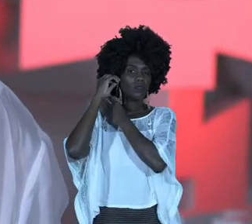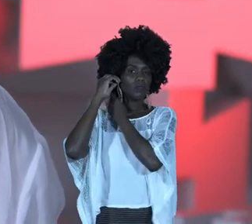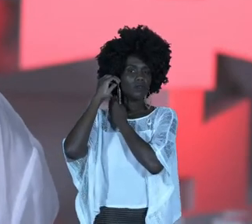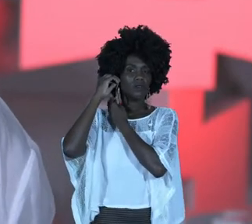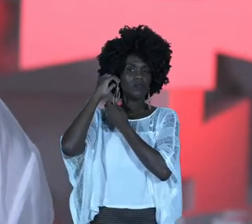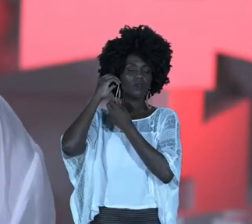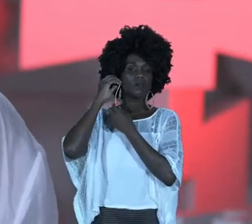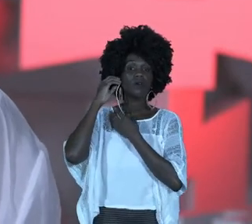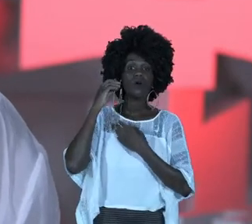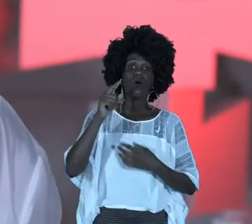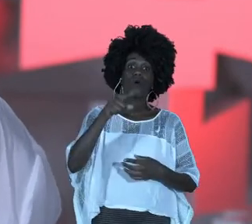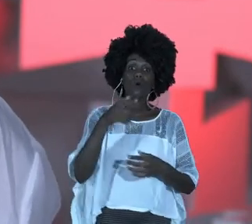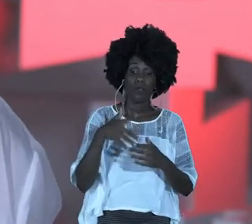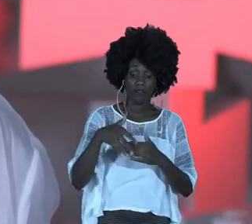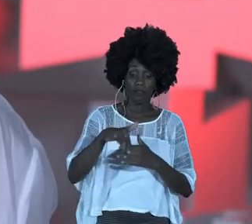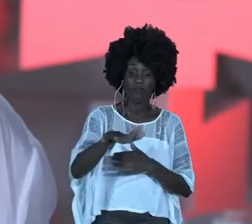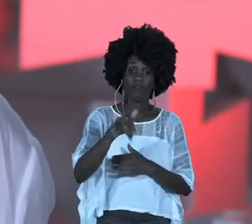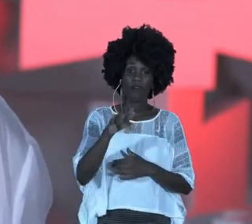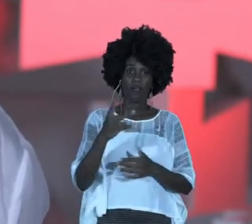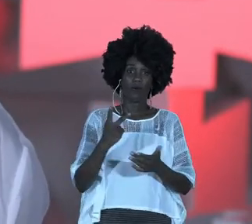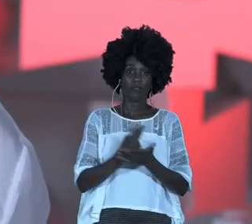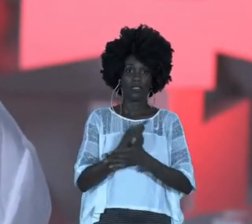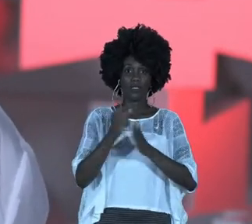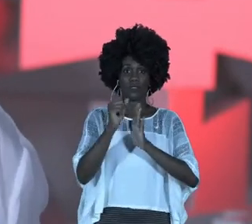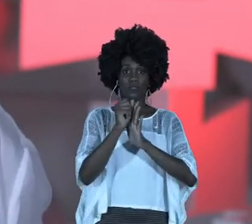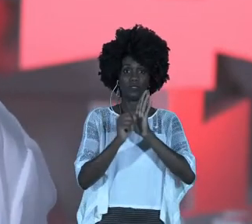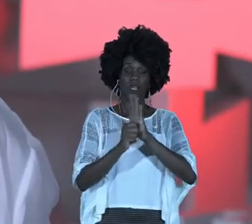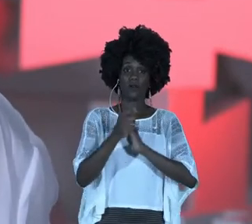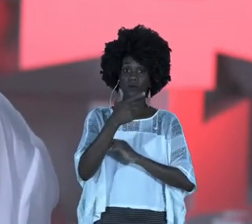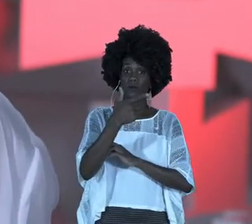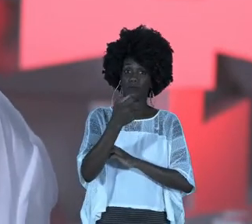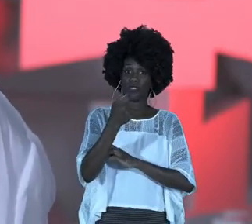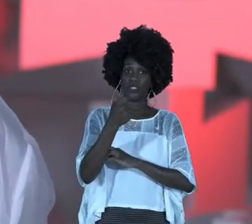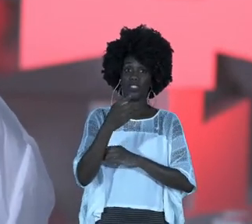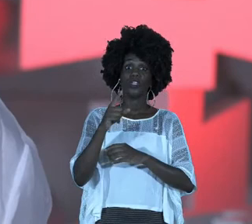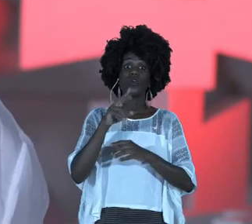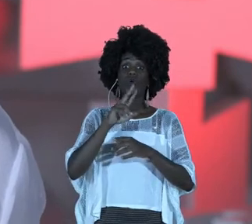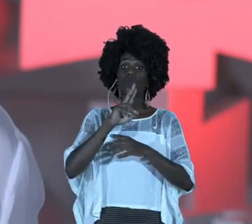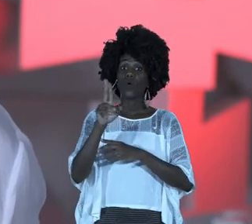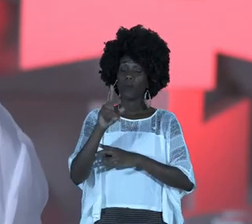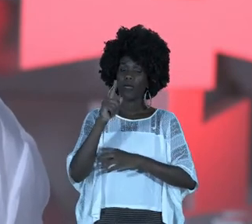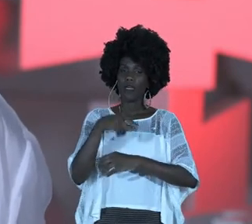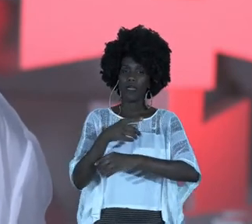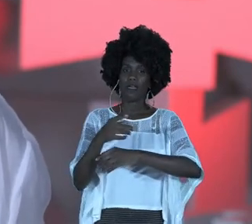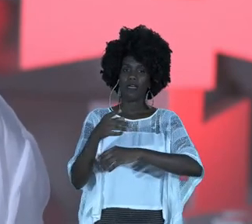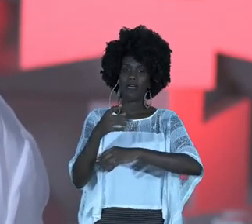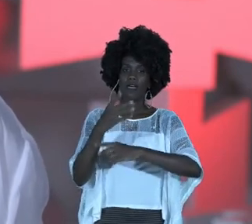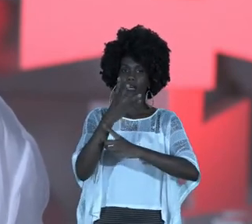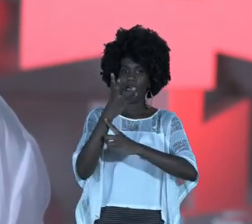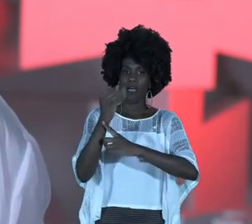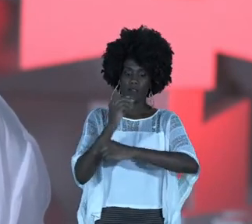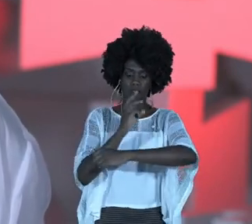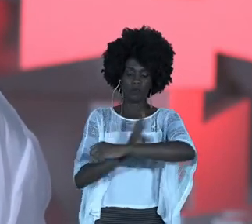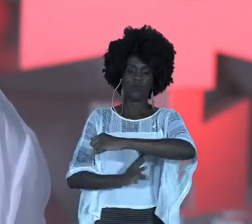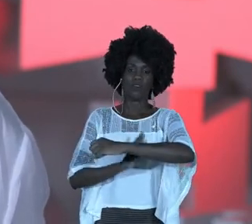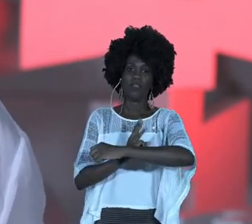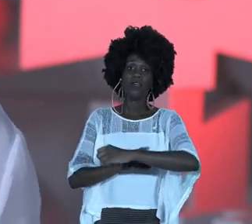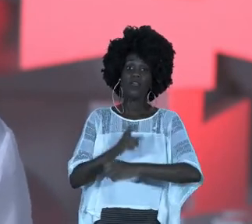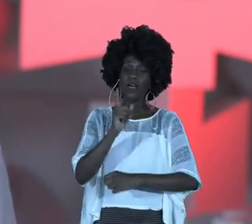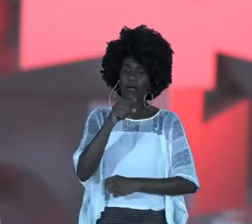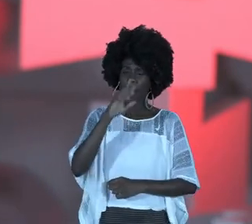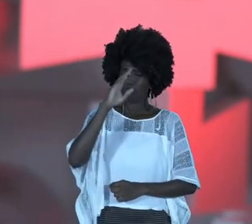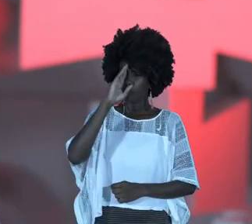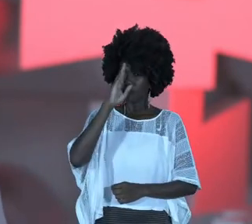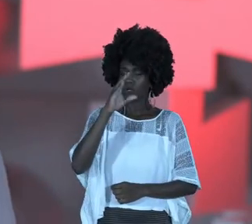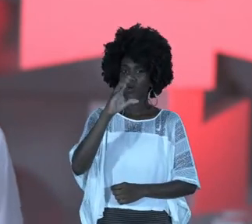o que virá no século XX, que a gente chama de arte moderna, principalmente para o cubismo. Eu vou